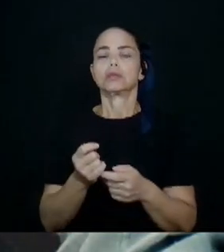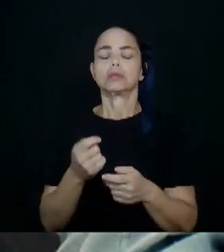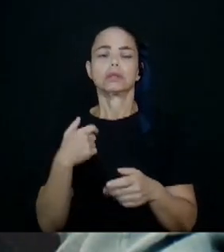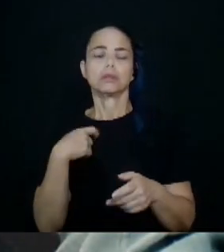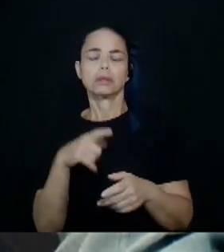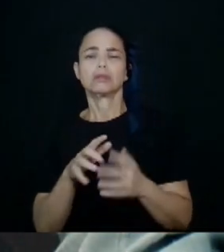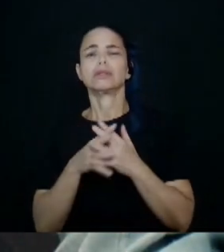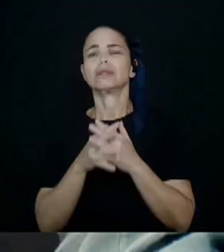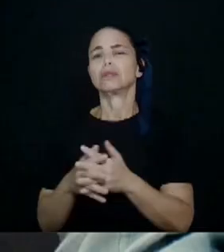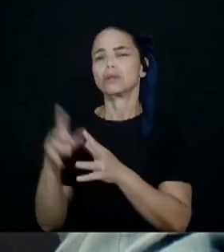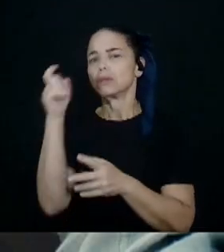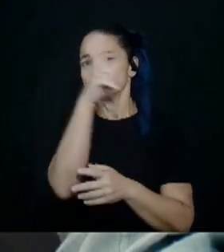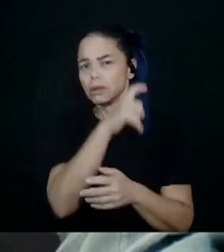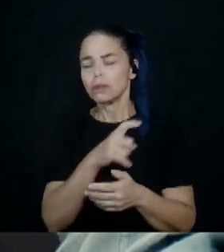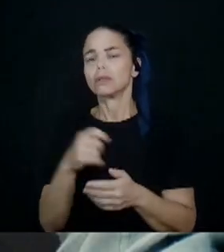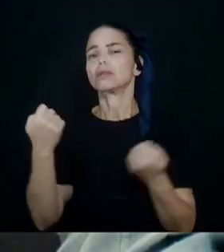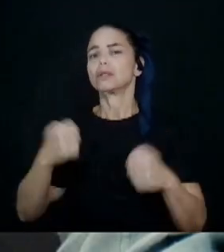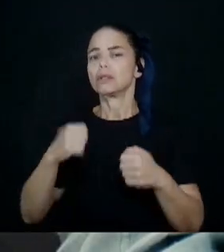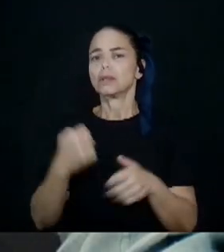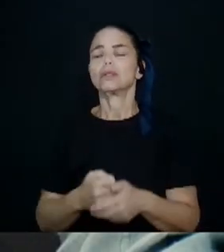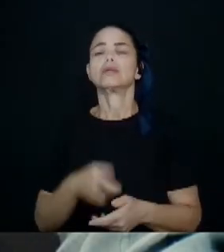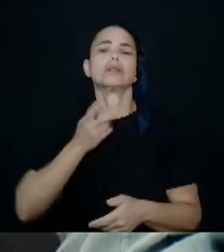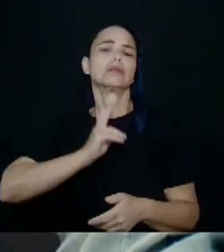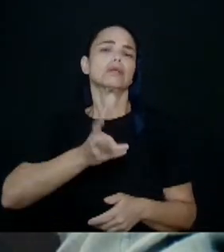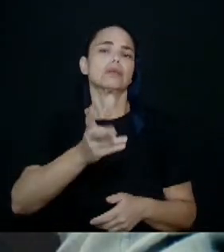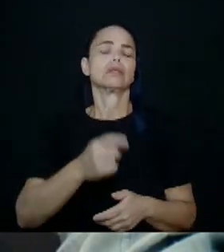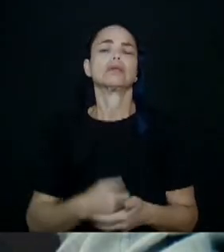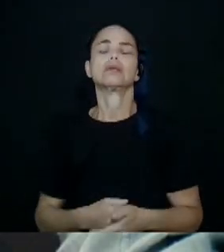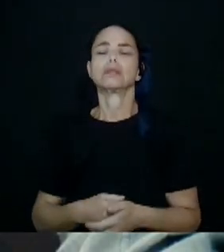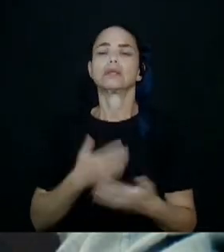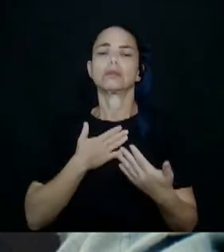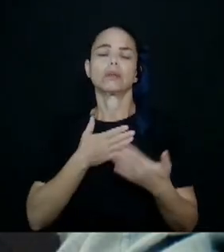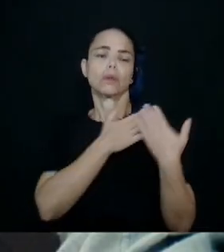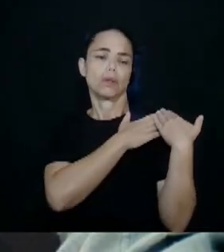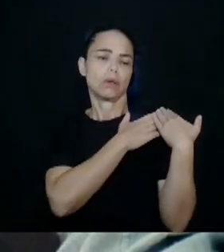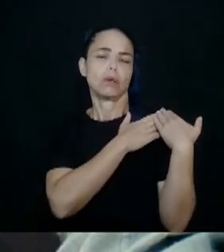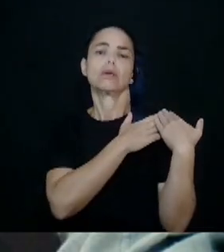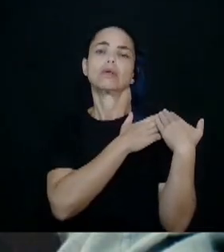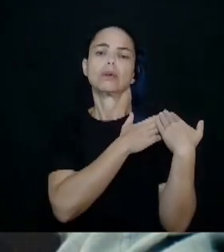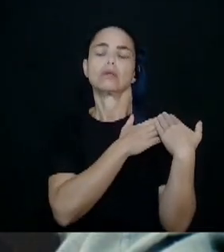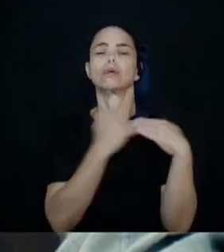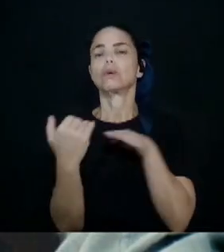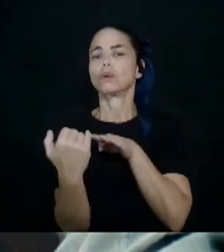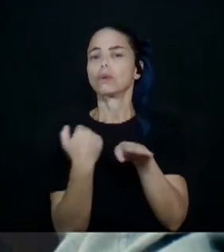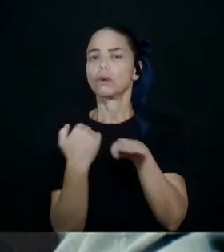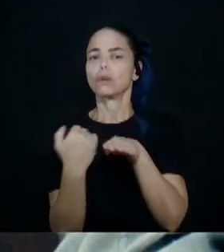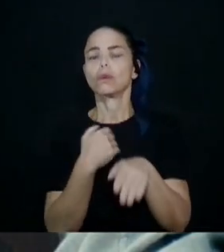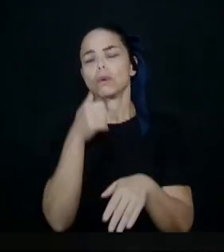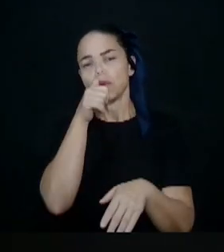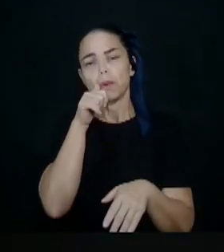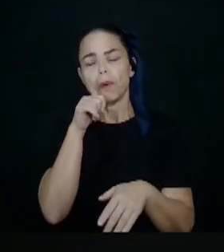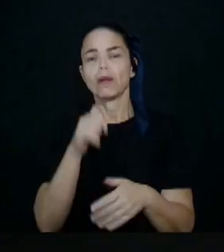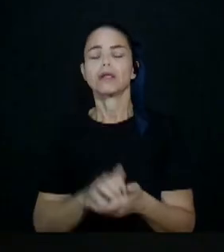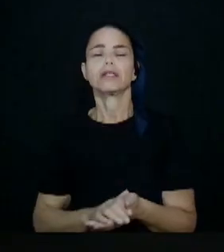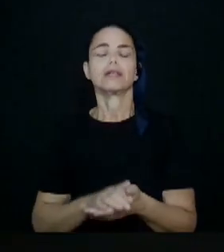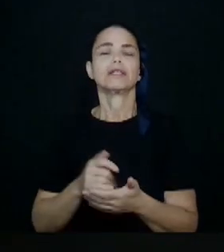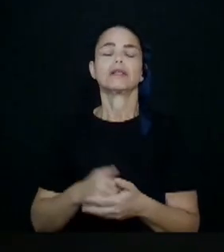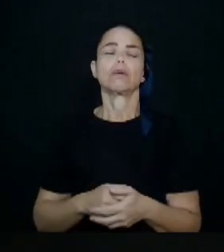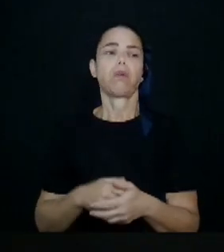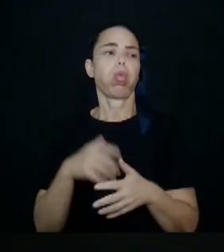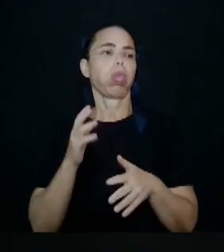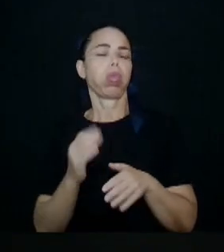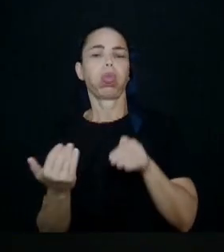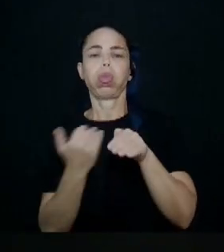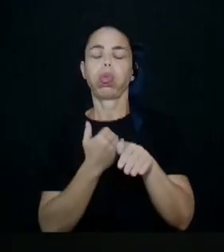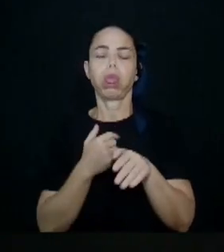mais difícil, então a gente precisa cada vez mais agir com responsabilidade no trânsito. Muito bem, o trânsito está inflado, né, em todas as